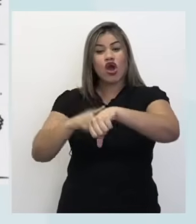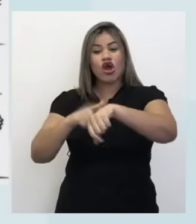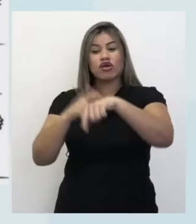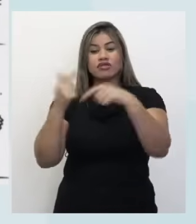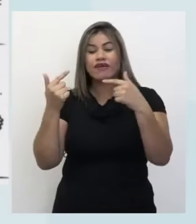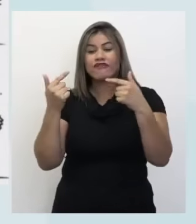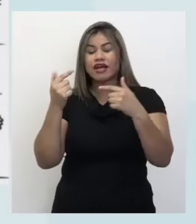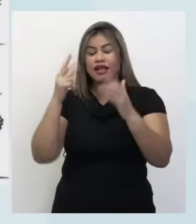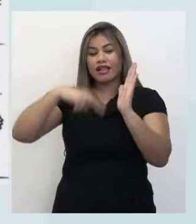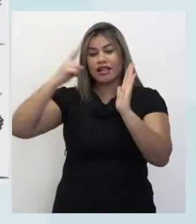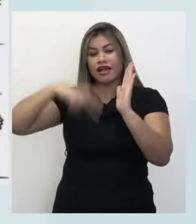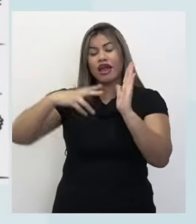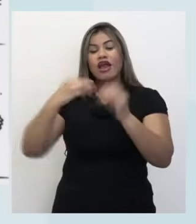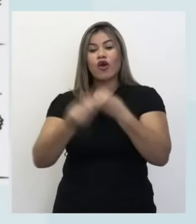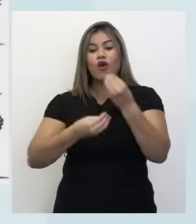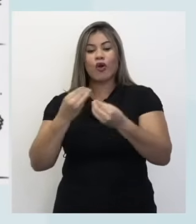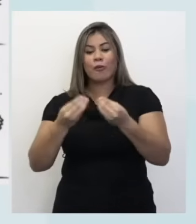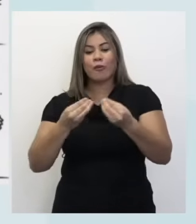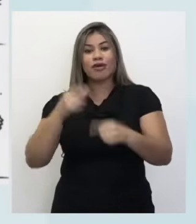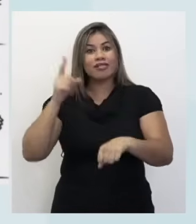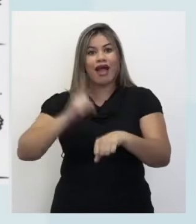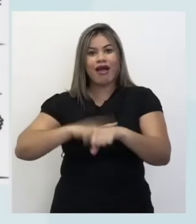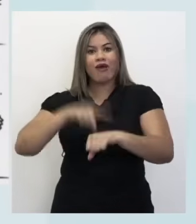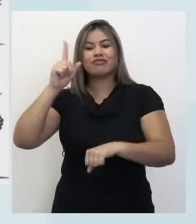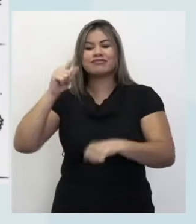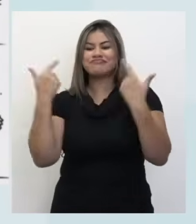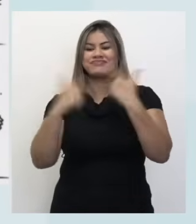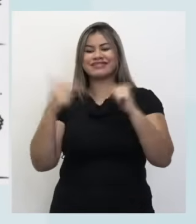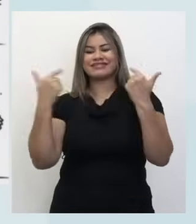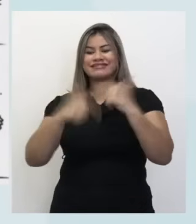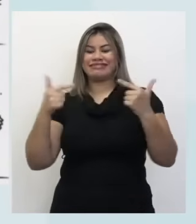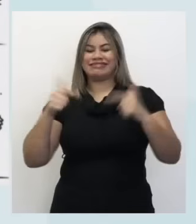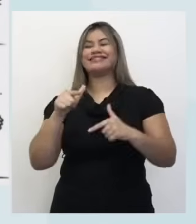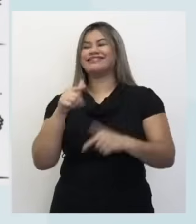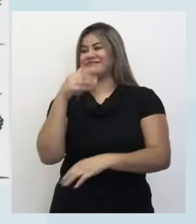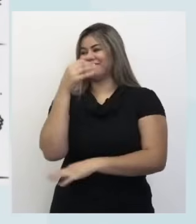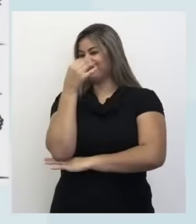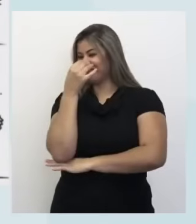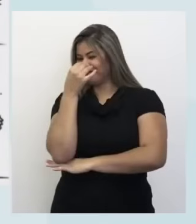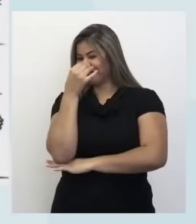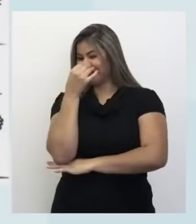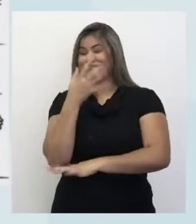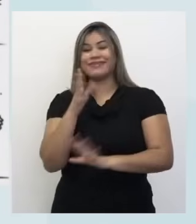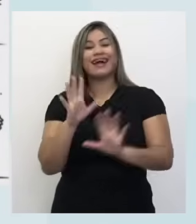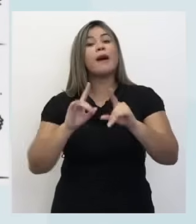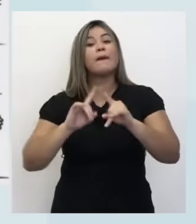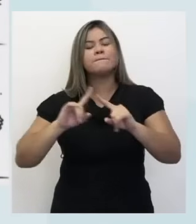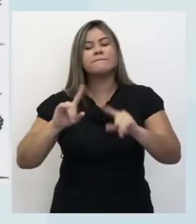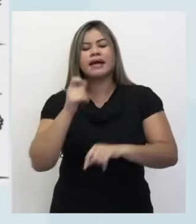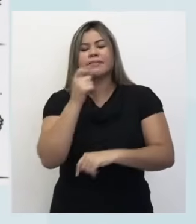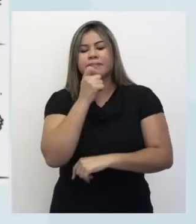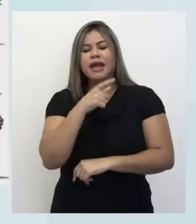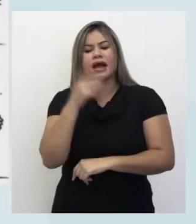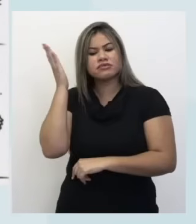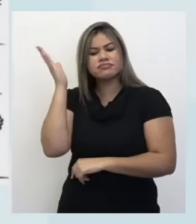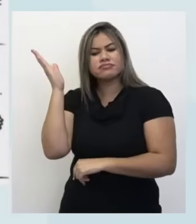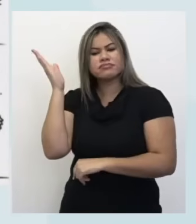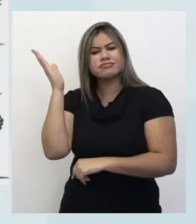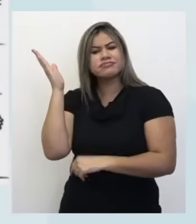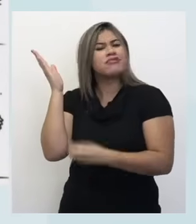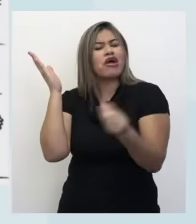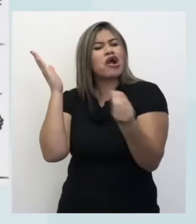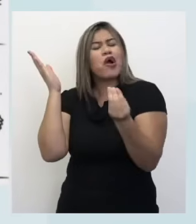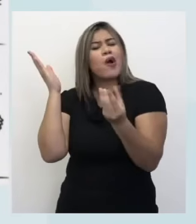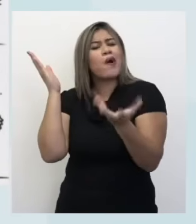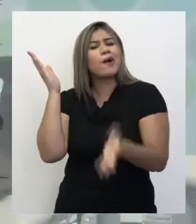riu. Né? Na hora que apareceu uma parte ali, ela já riu. Onde para você está o humor, tá? Se você pode colocar, de repente, o